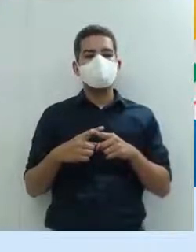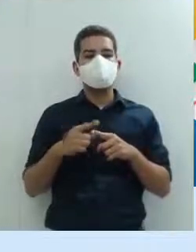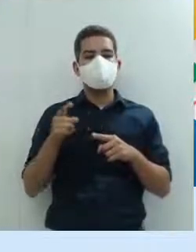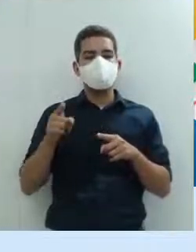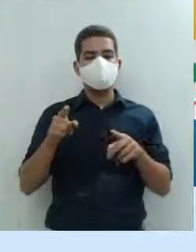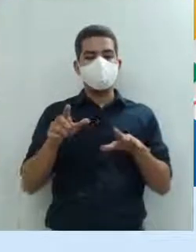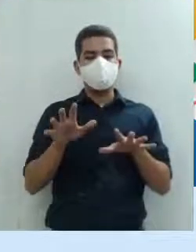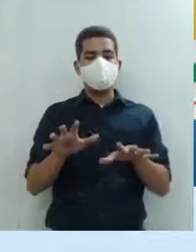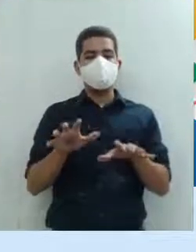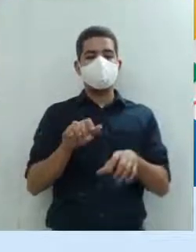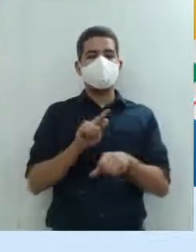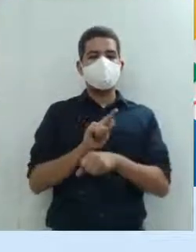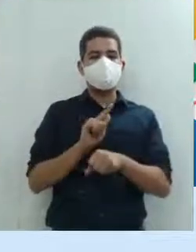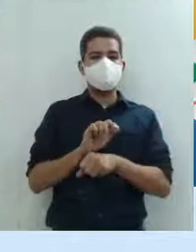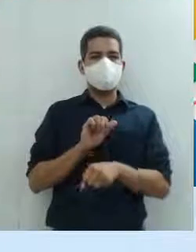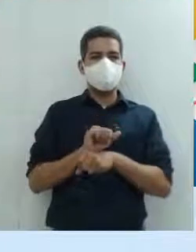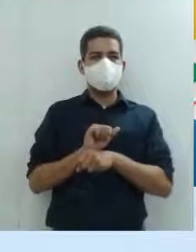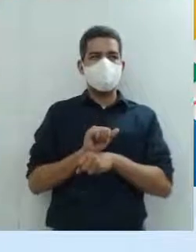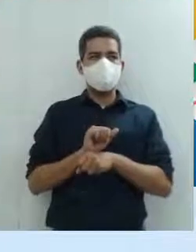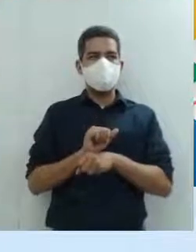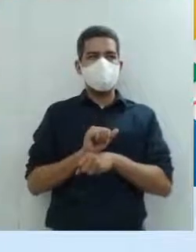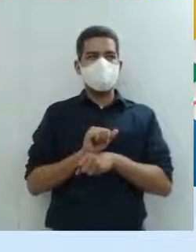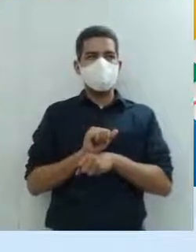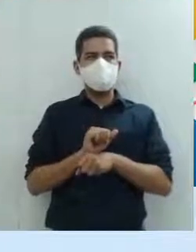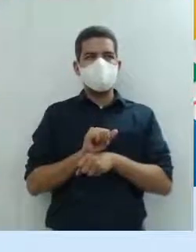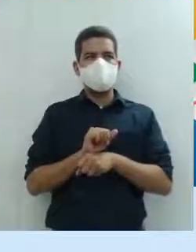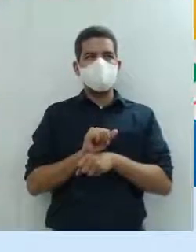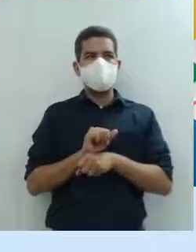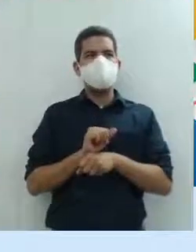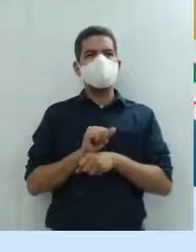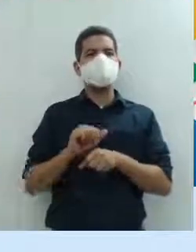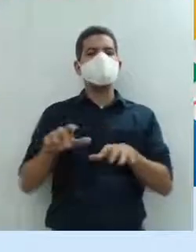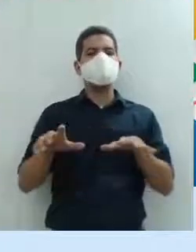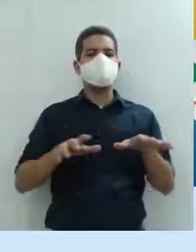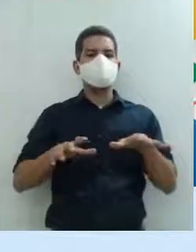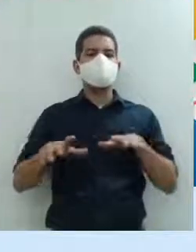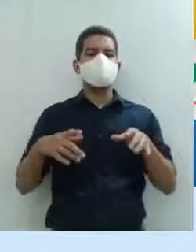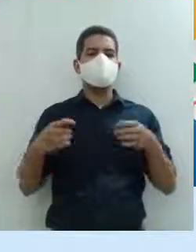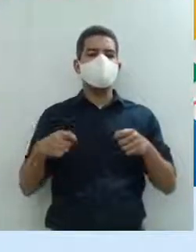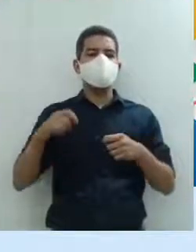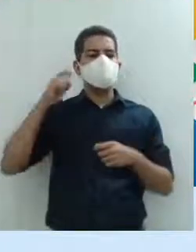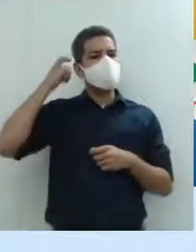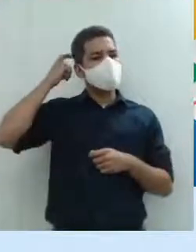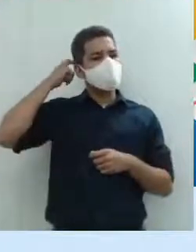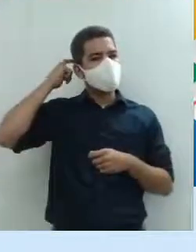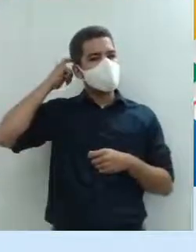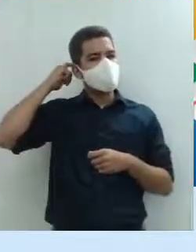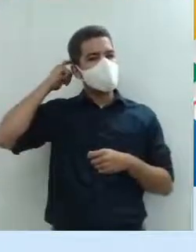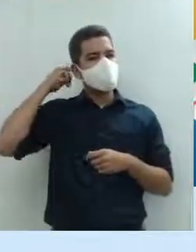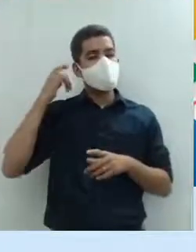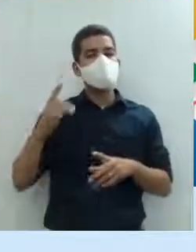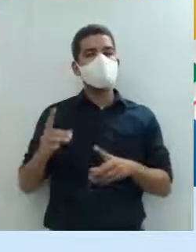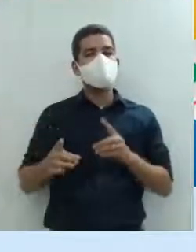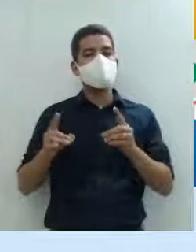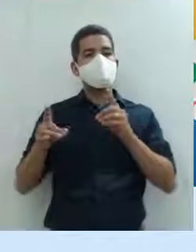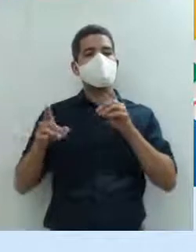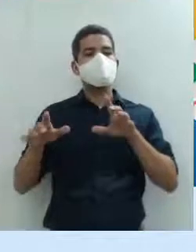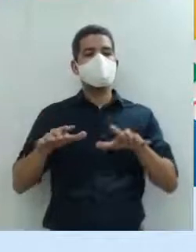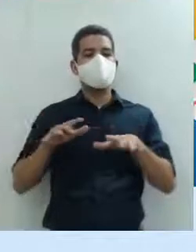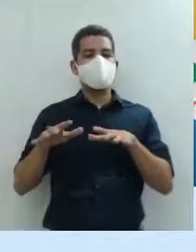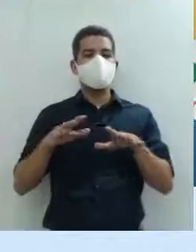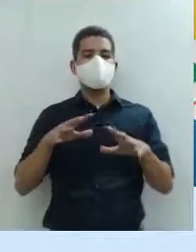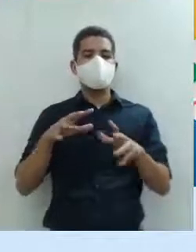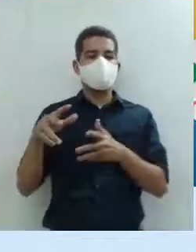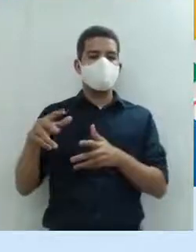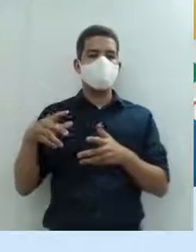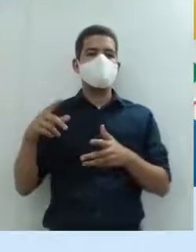estático, parado, né? Pelo contrário, ele está em pleno movimento. E com a dinâmica do movimento do planeta, o gás também